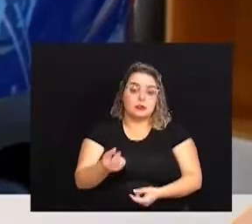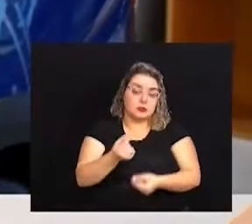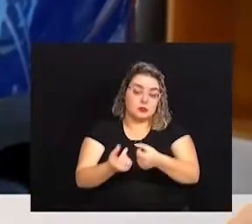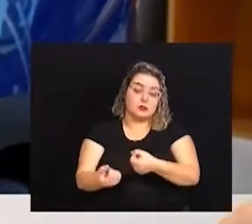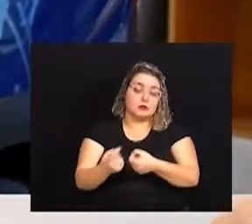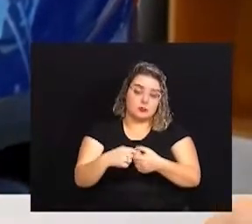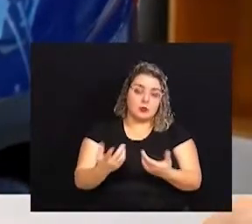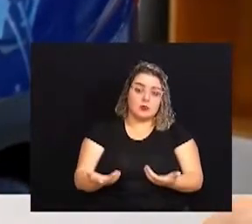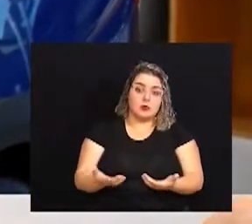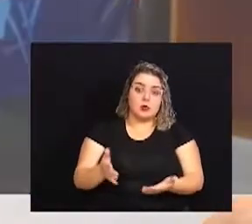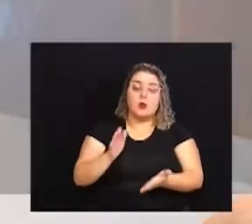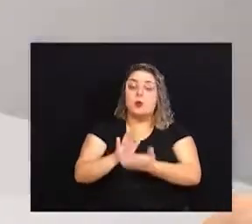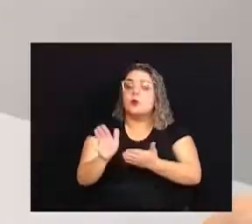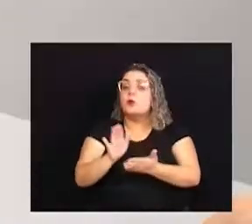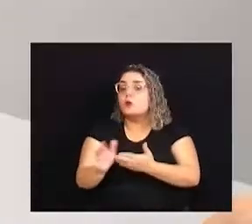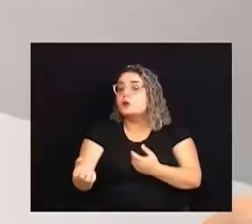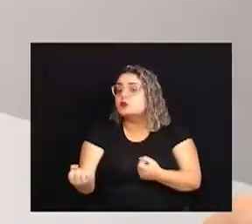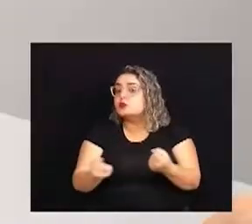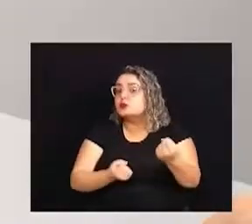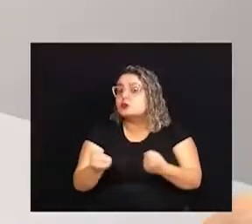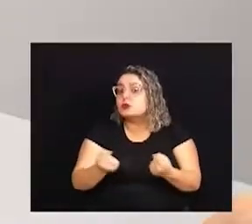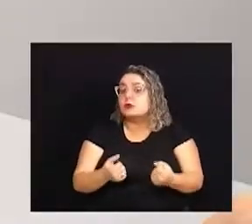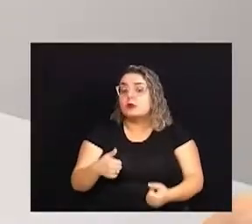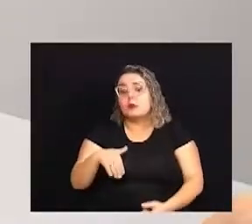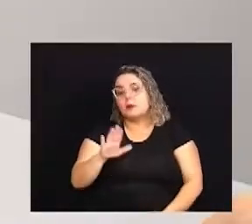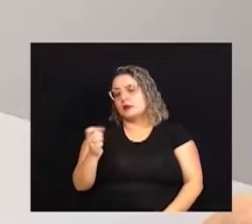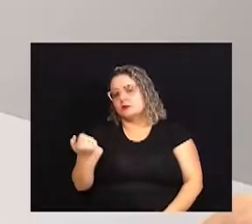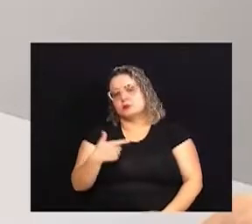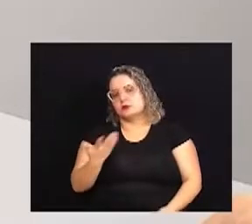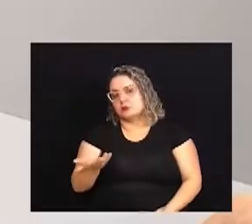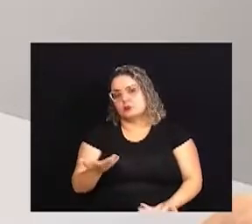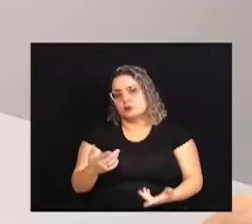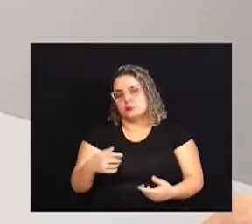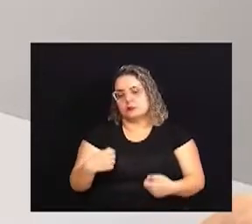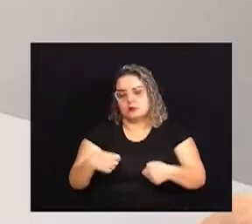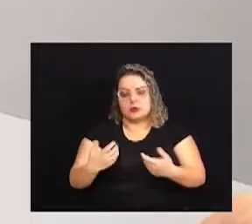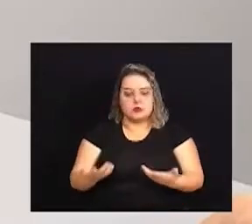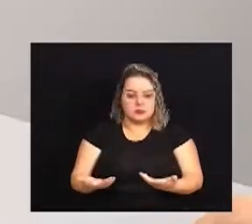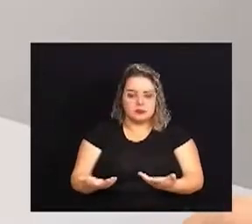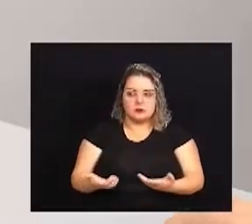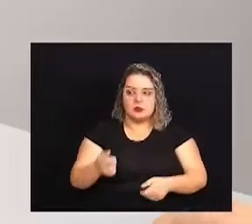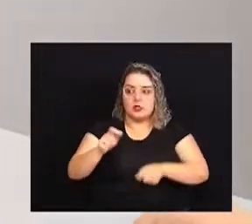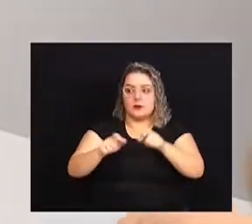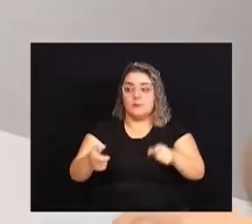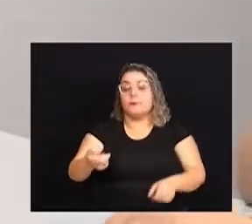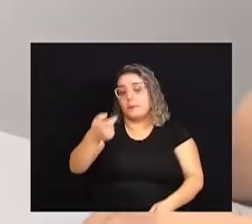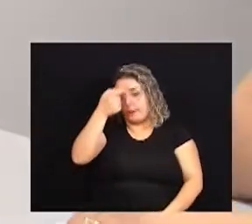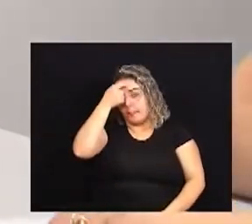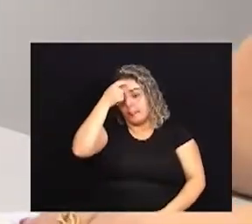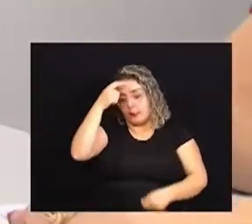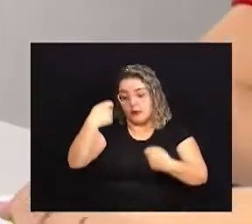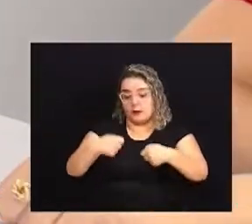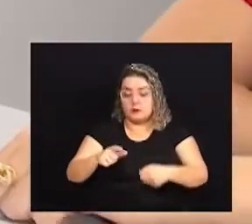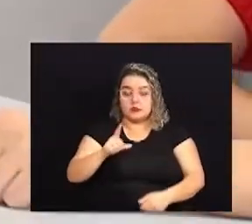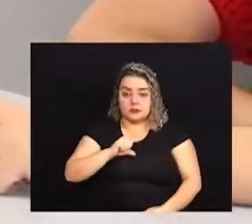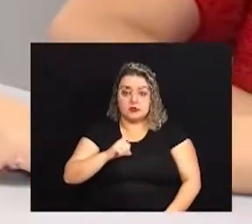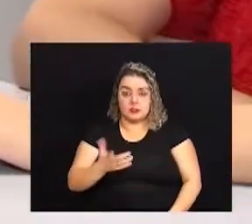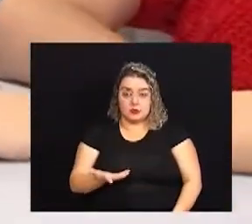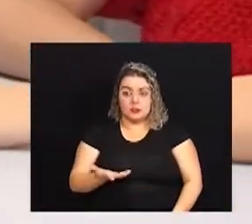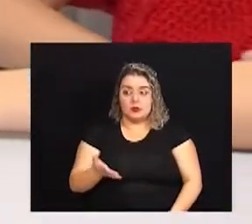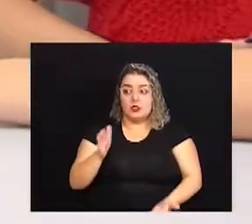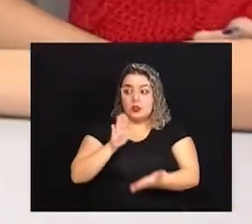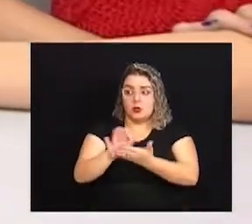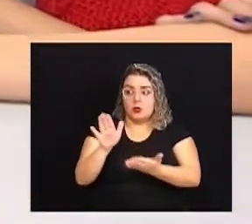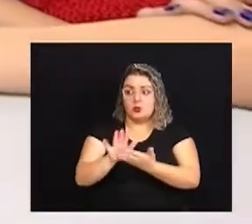maior. Então, na verdade, o custo de ter esse carro é muito mais do que os 100.000. Então, as pessoas precisam ter consciência disso,